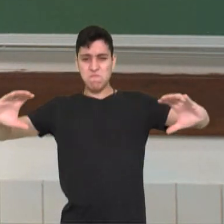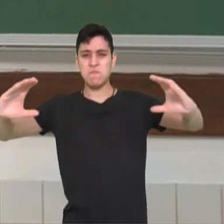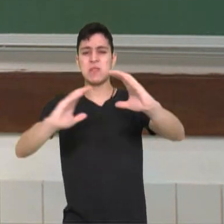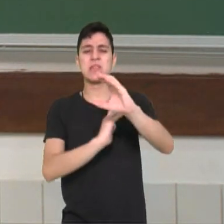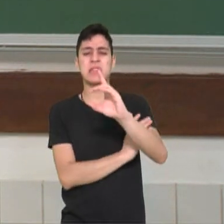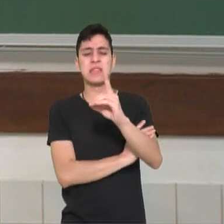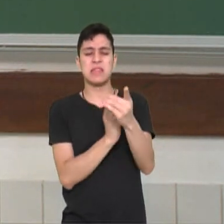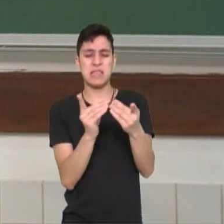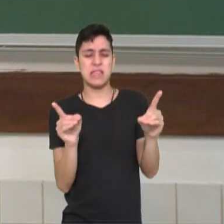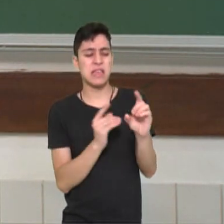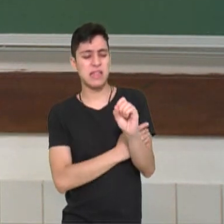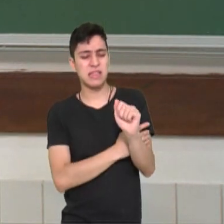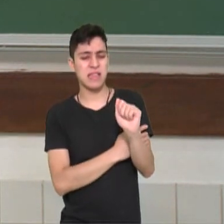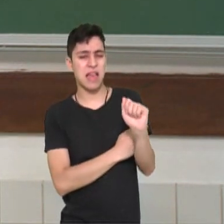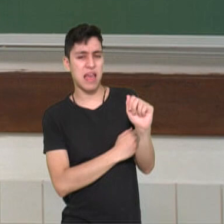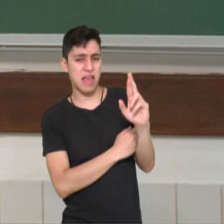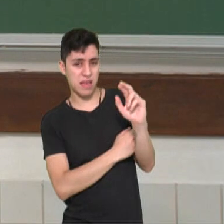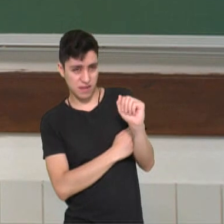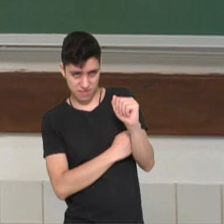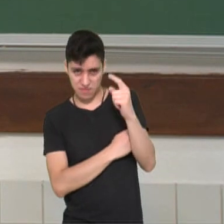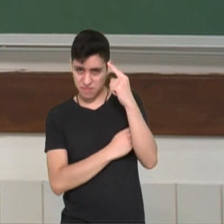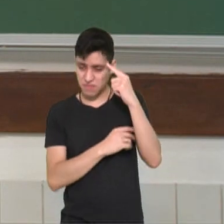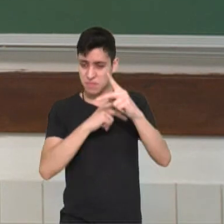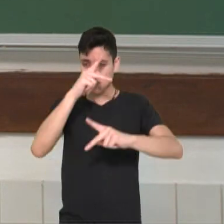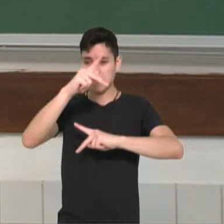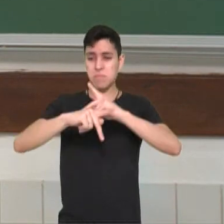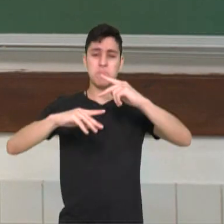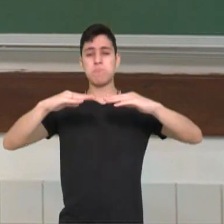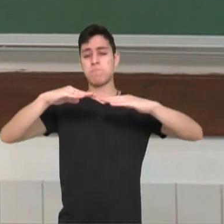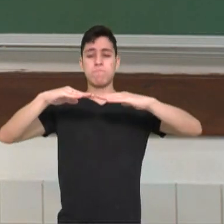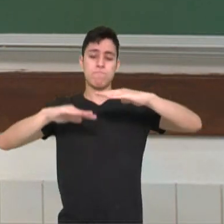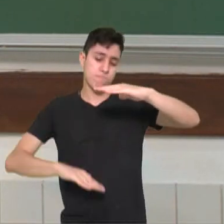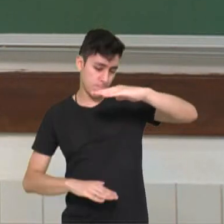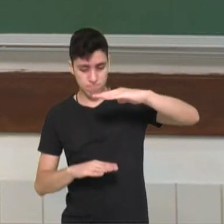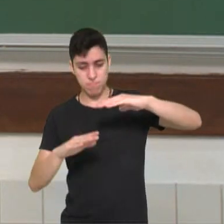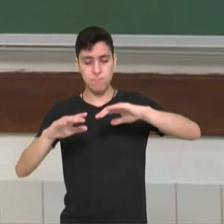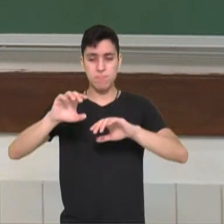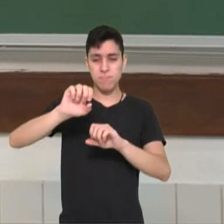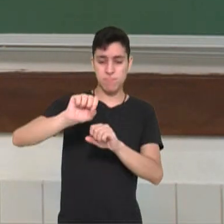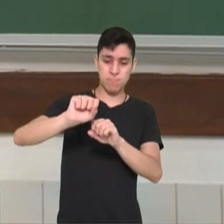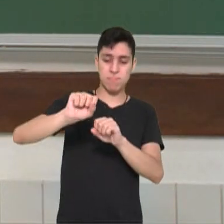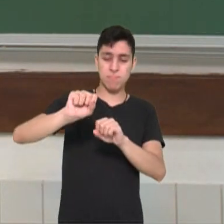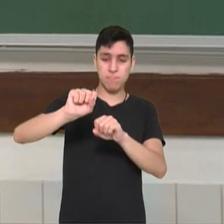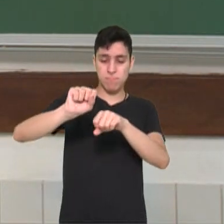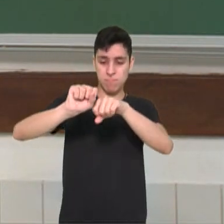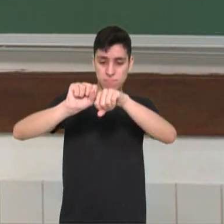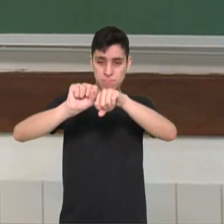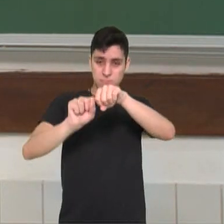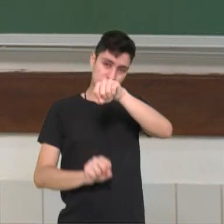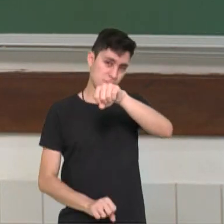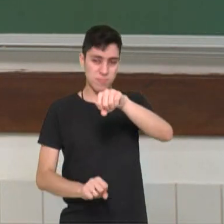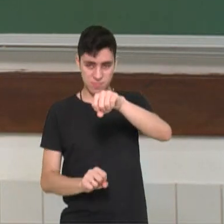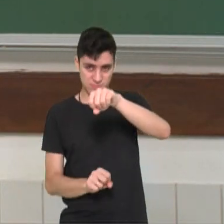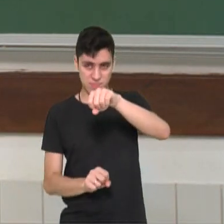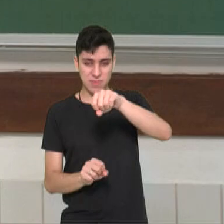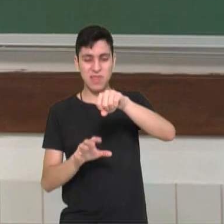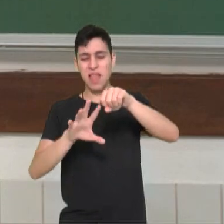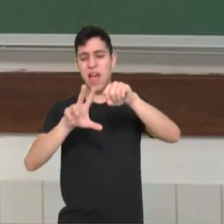deserto do Saara, né? Então, todas as populações, tudo que está abaixo do deserto do Saara é a região da